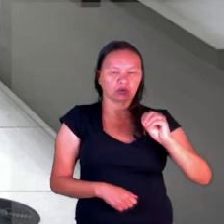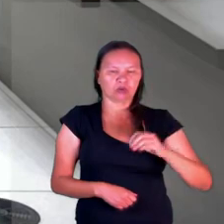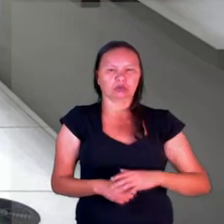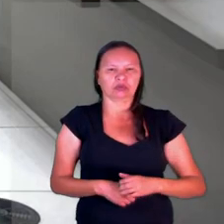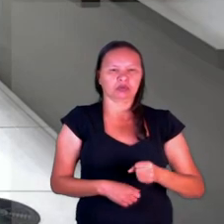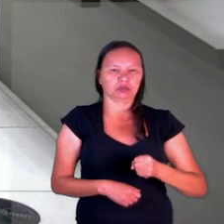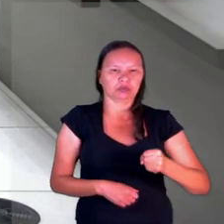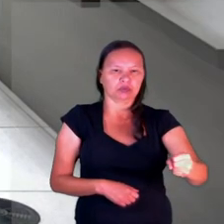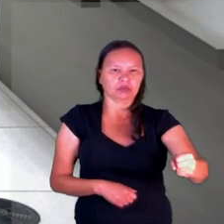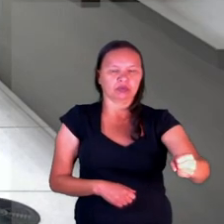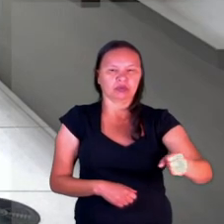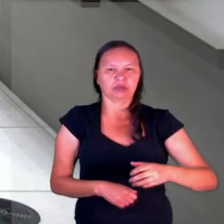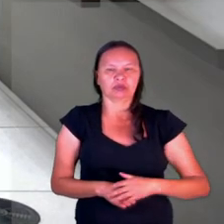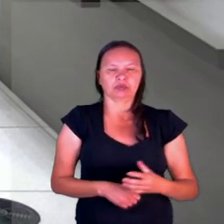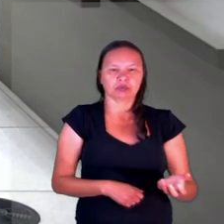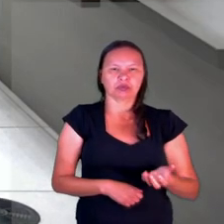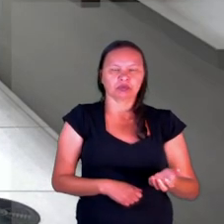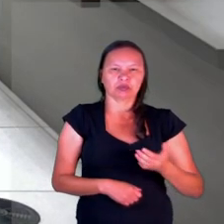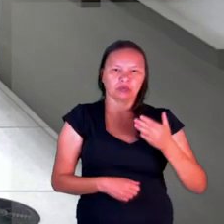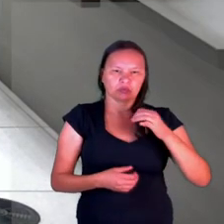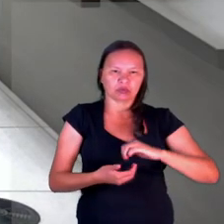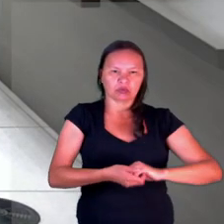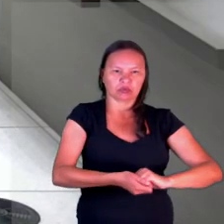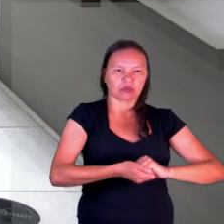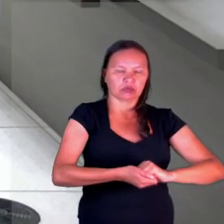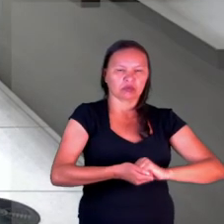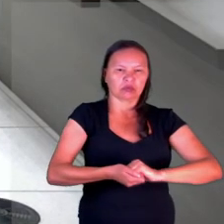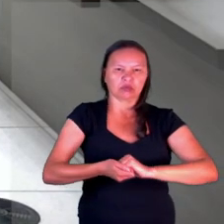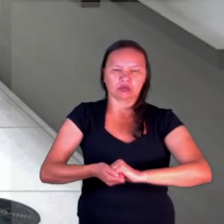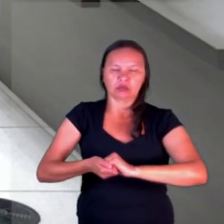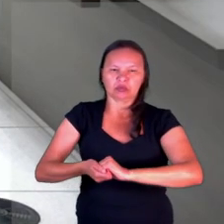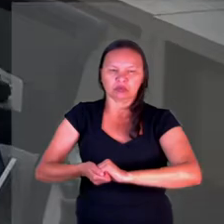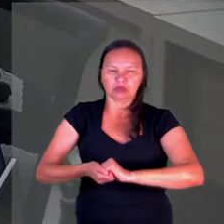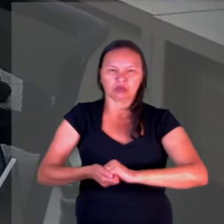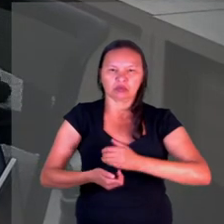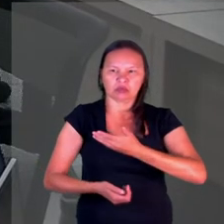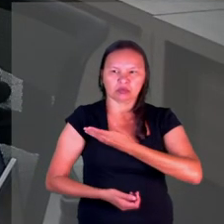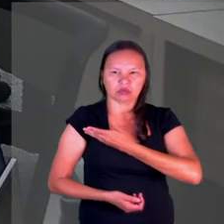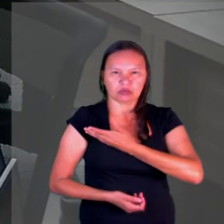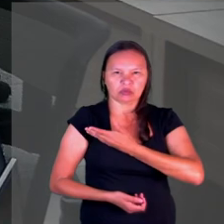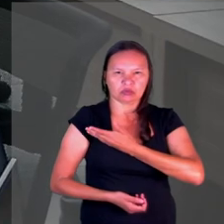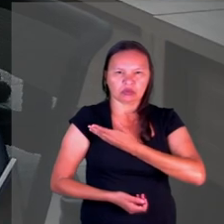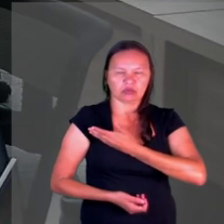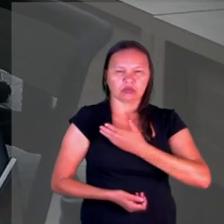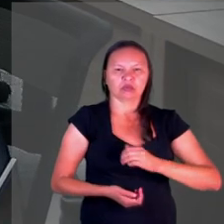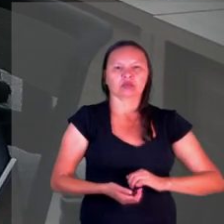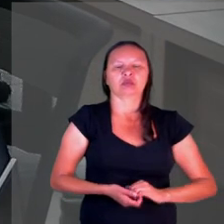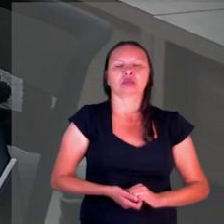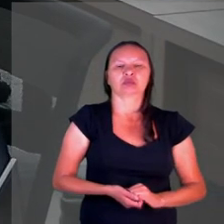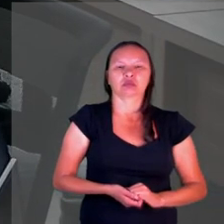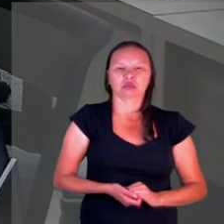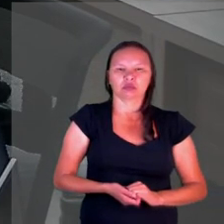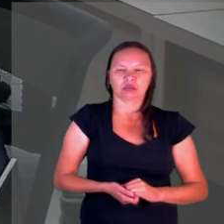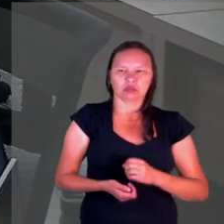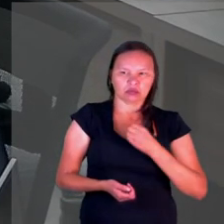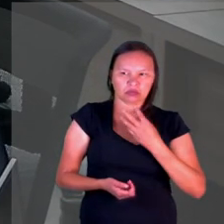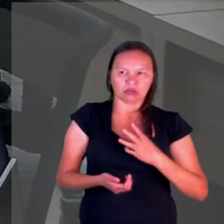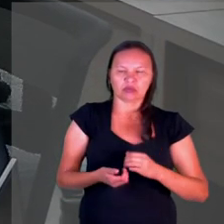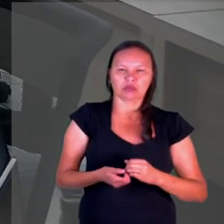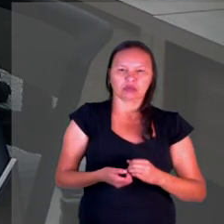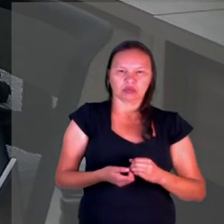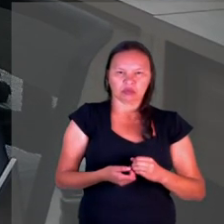Leivas queria cumprimentar imensamente os colegas que apresentaram os projetos de atuação Realmente fiquei muito